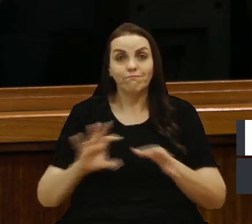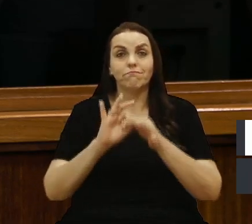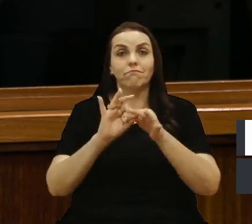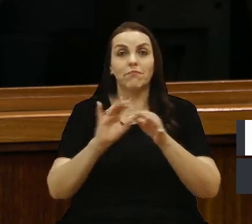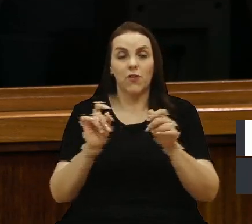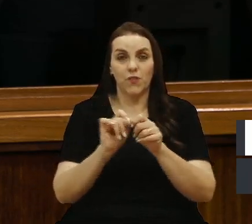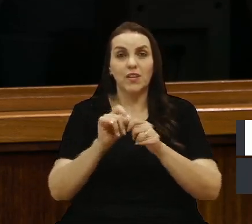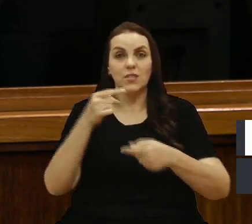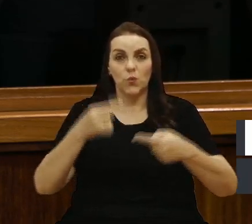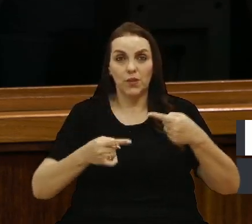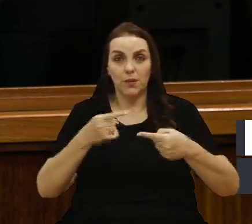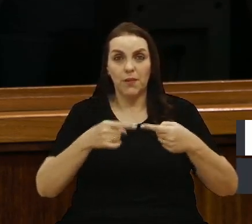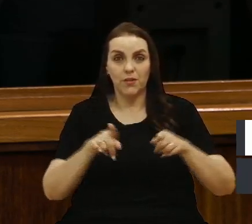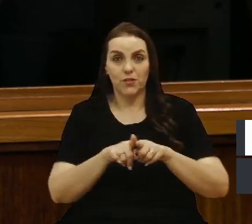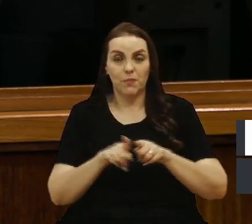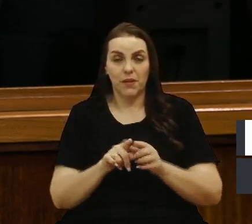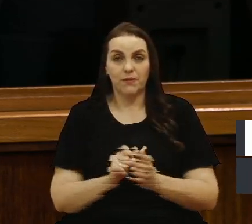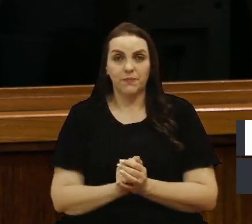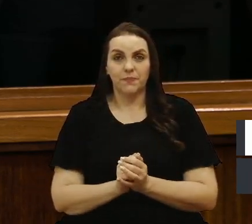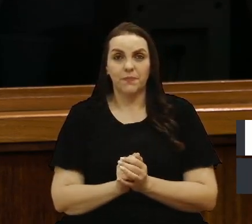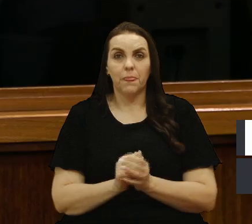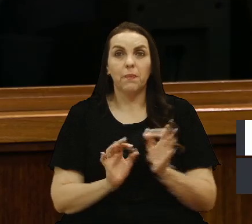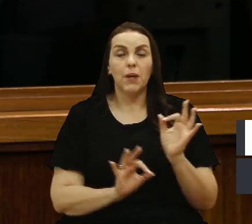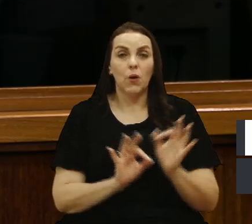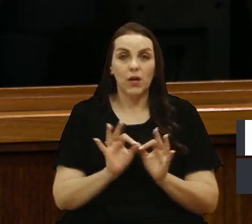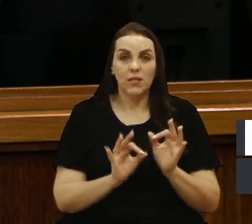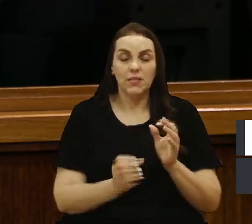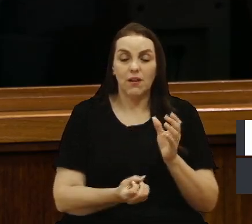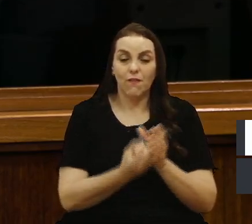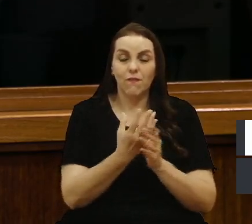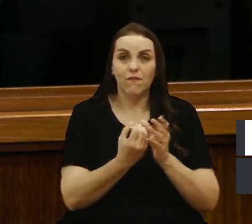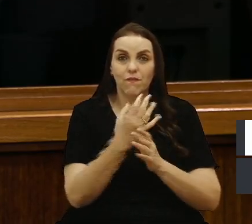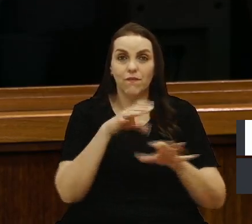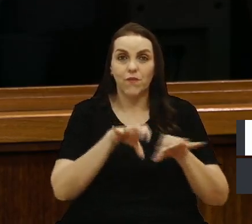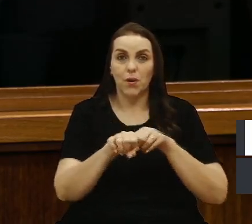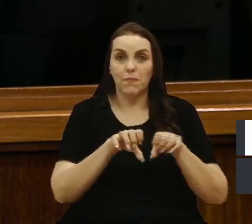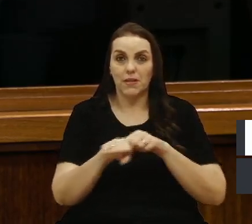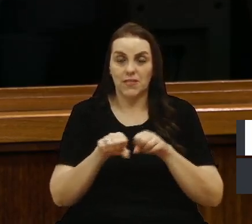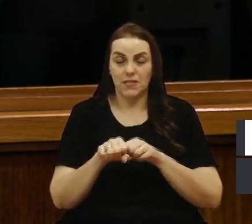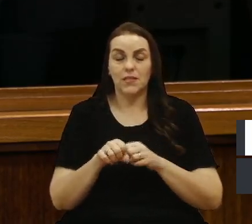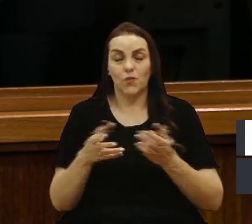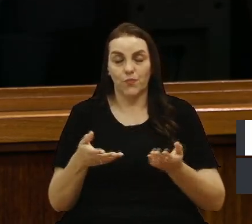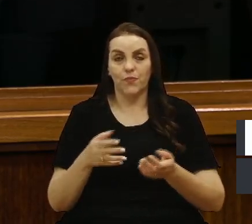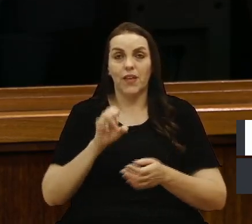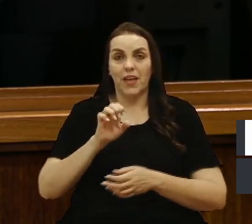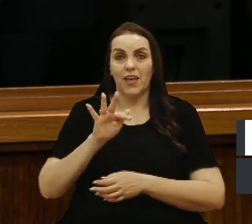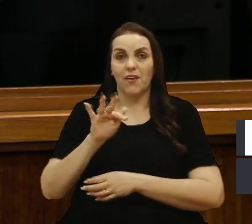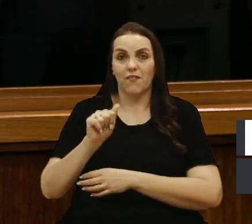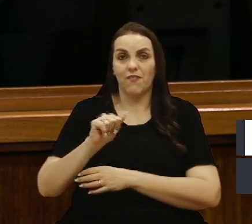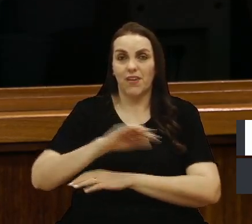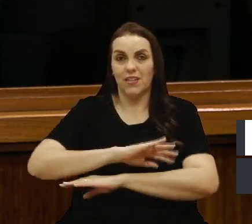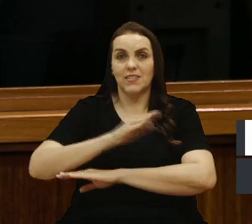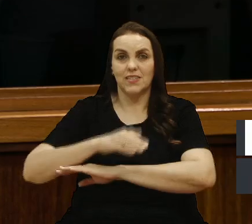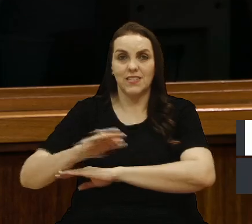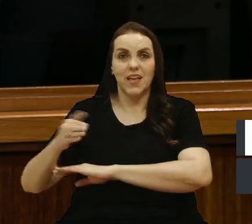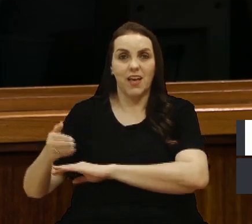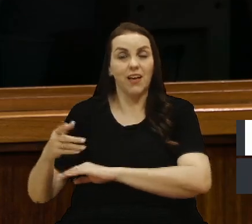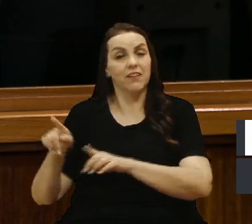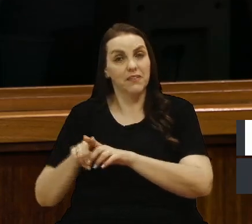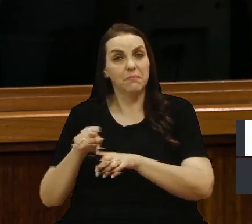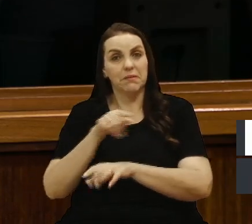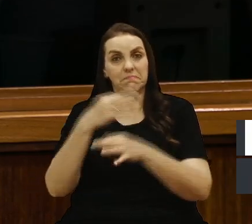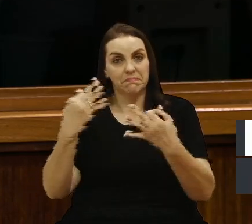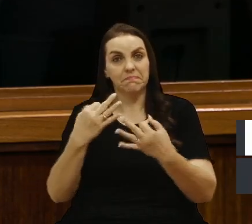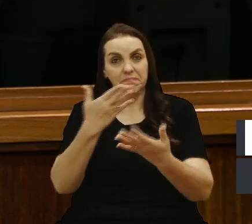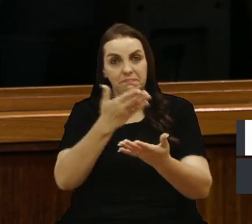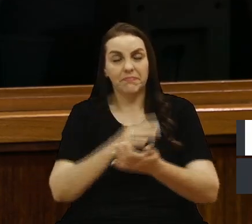fazer esse debate, para formar essas pessoas. Nós temos o exemplo da EFASERRA, que faz isso muito bem também. Nós